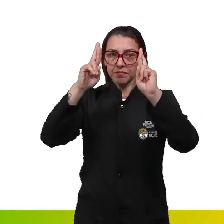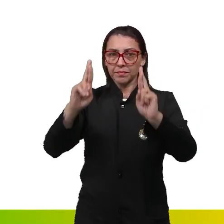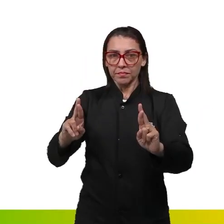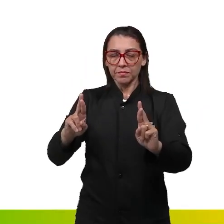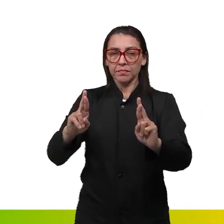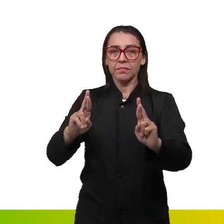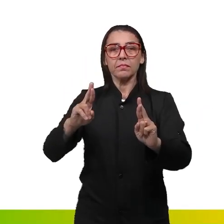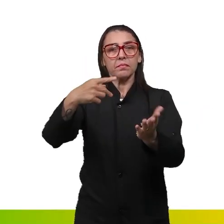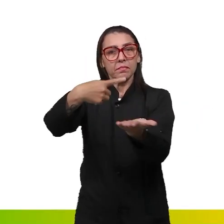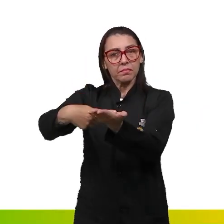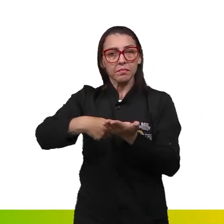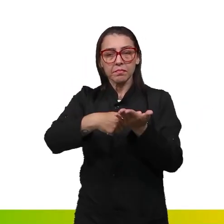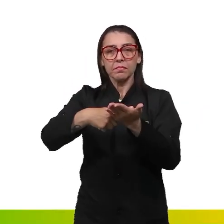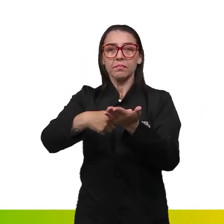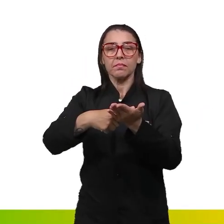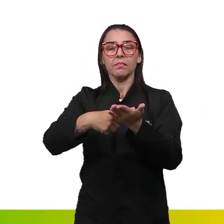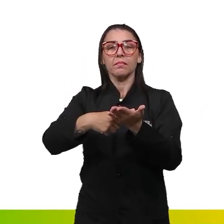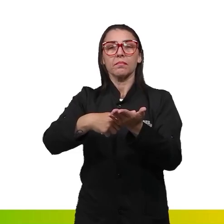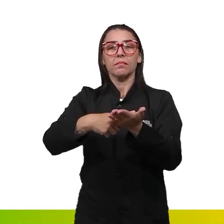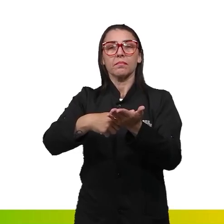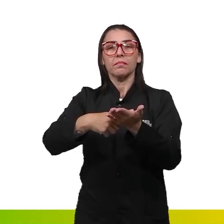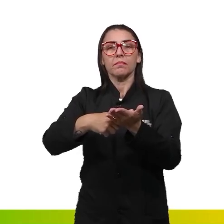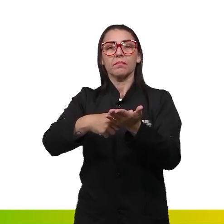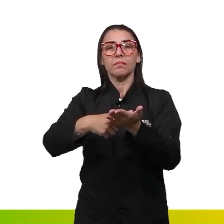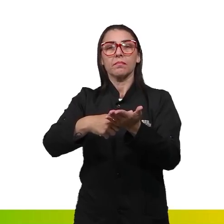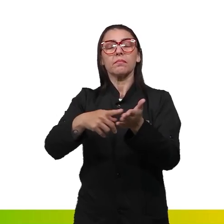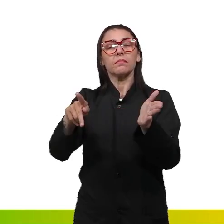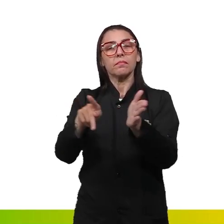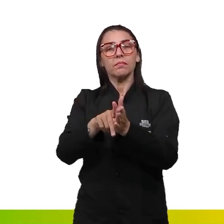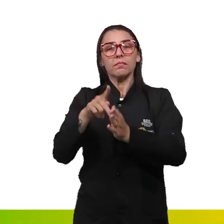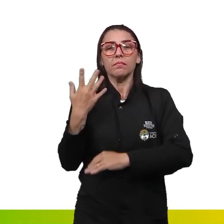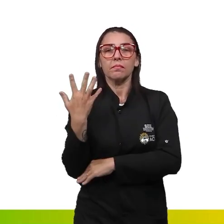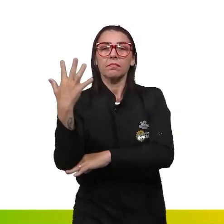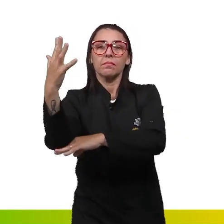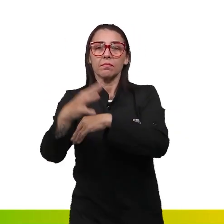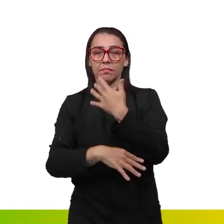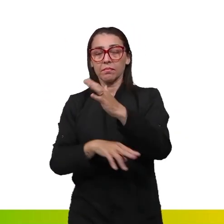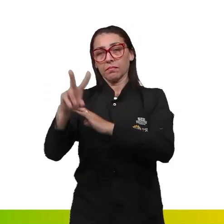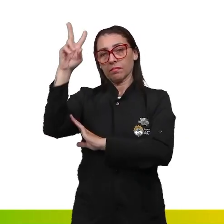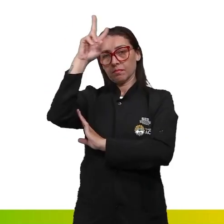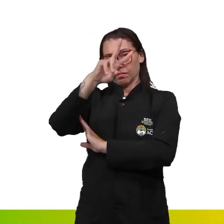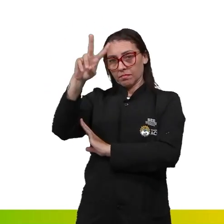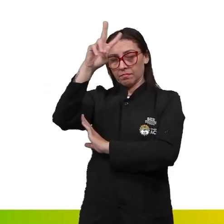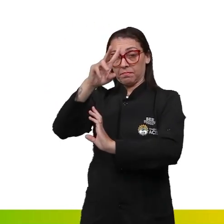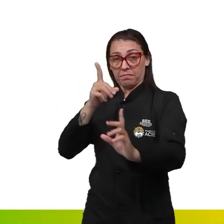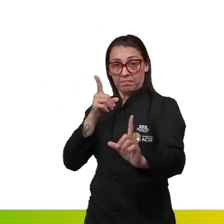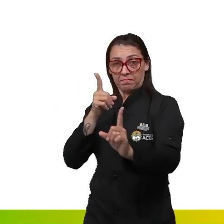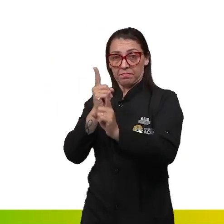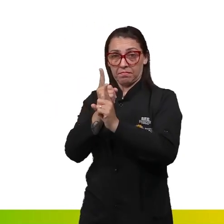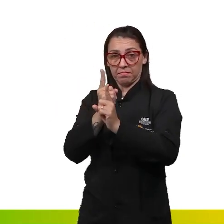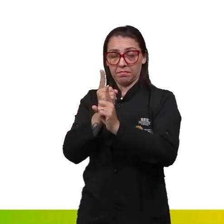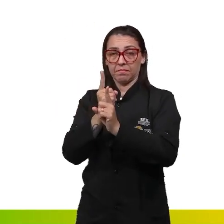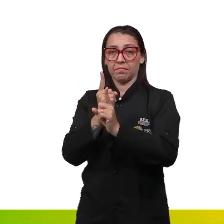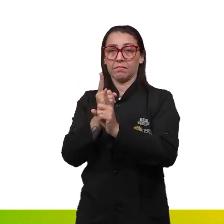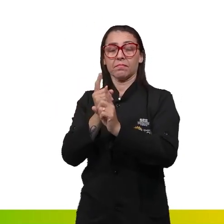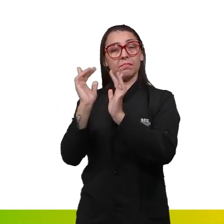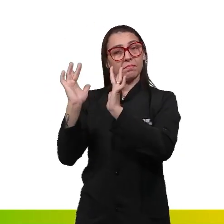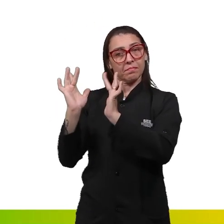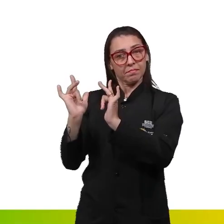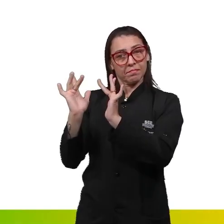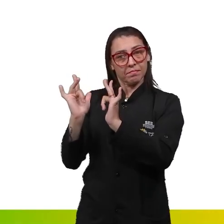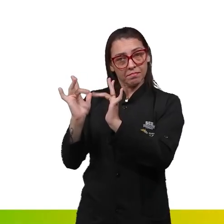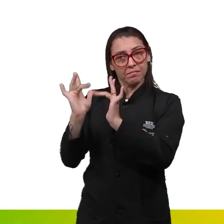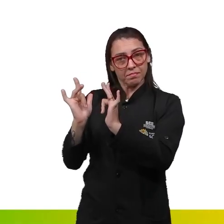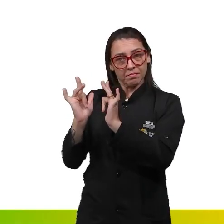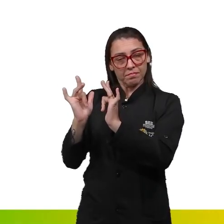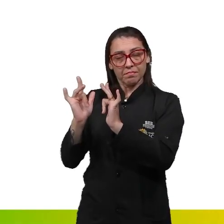por todos os pactos sagrados da natureza. Lembra que a jovem, ela usava a floresta para se encontrar com o